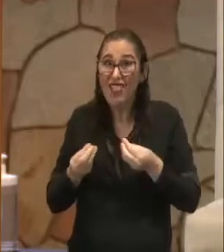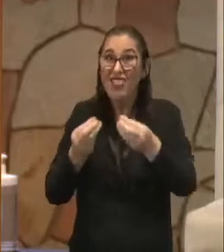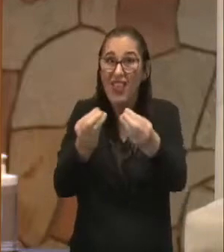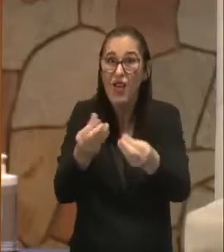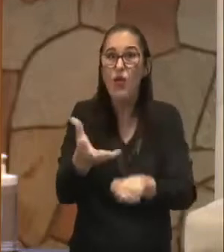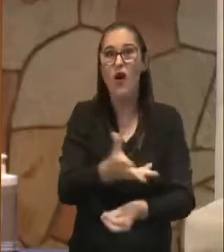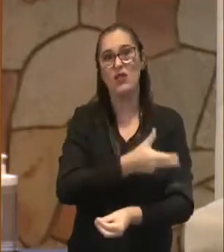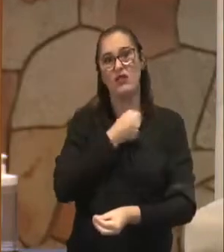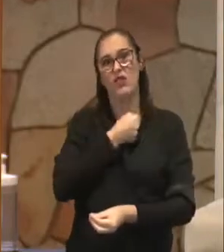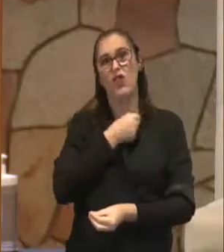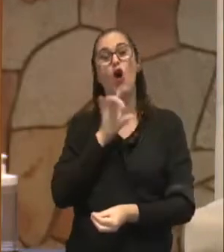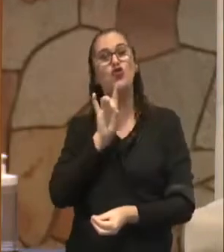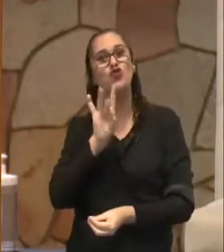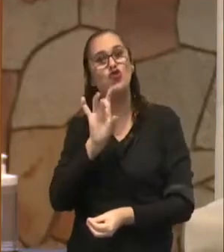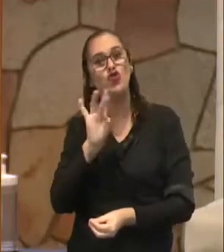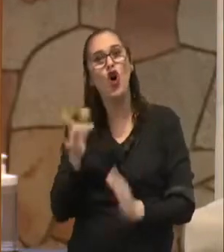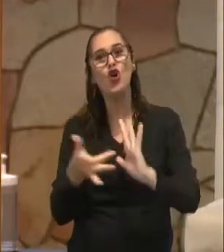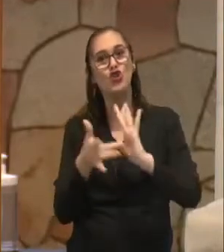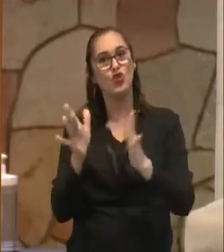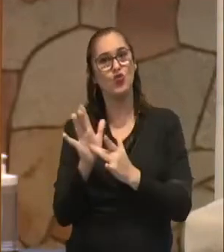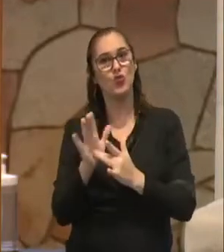que Jesus fez.